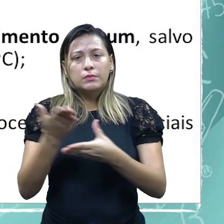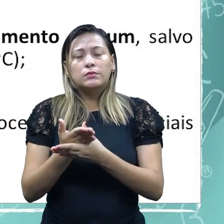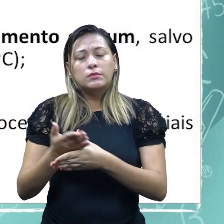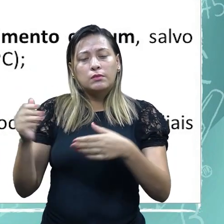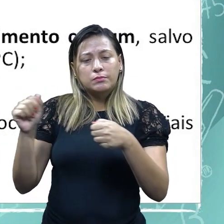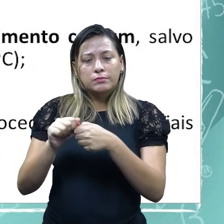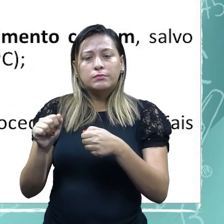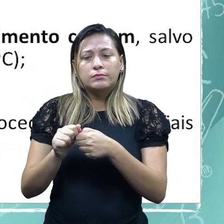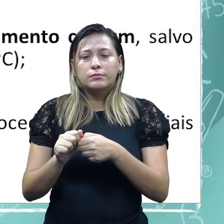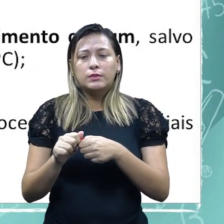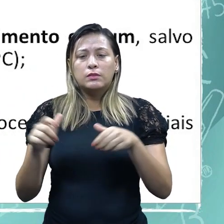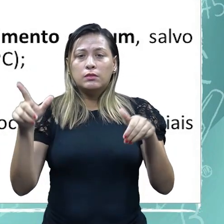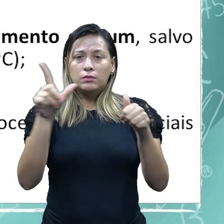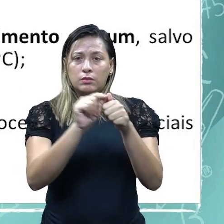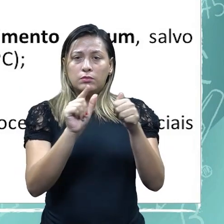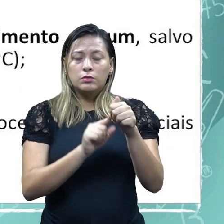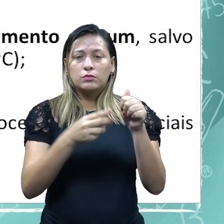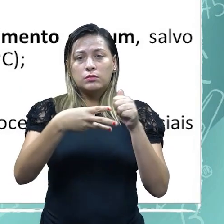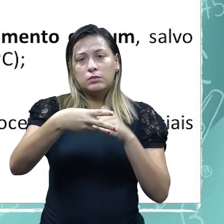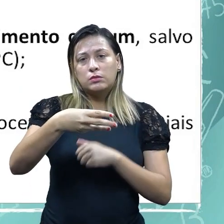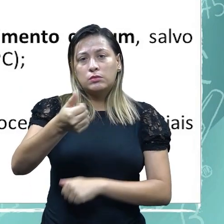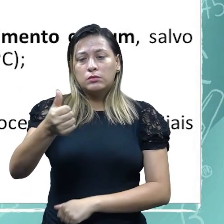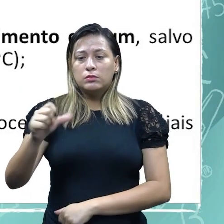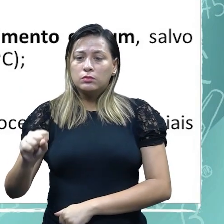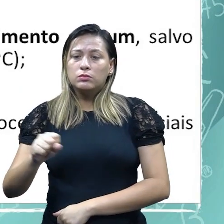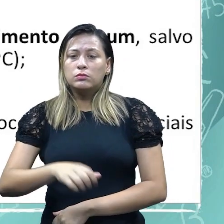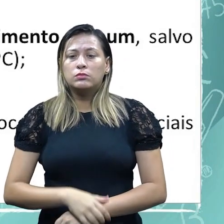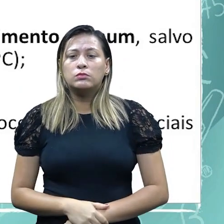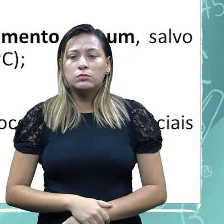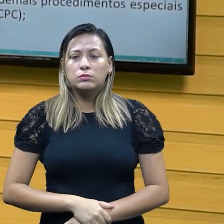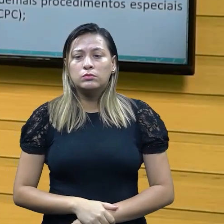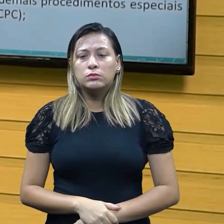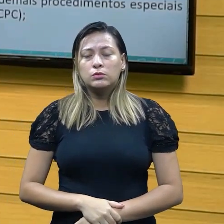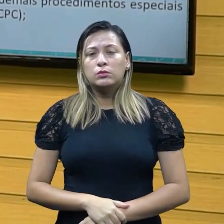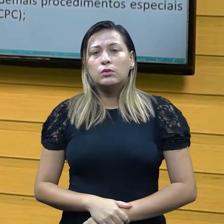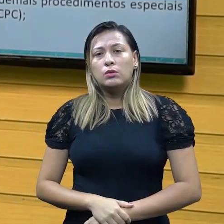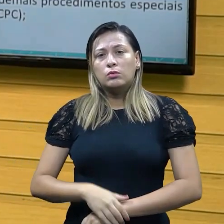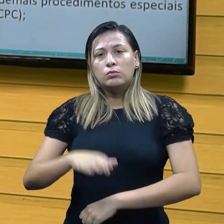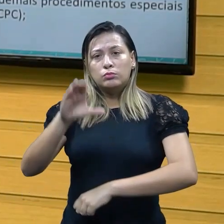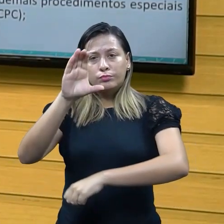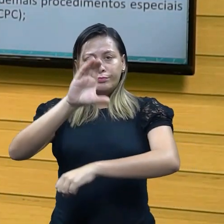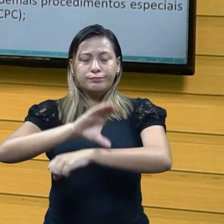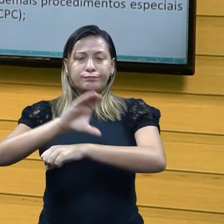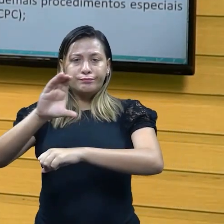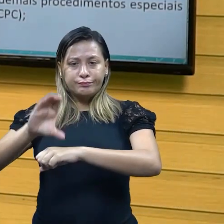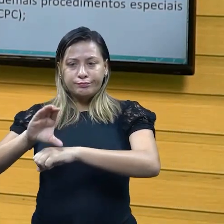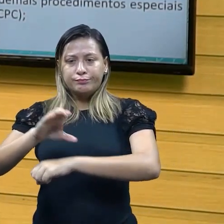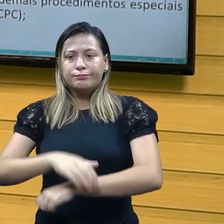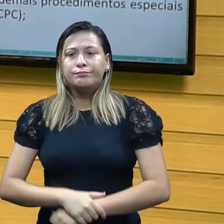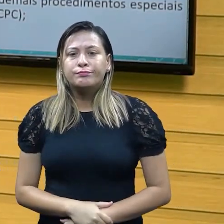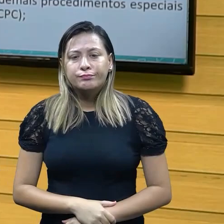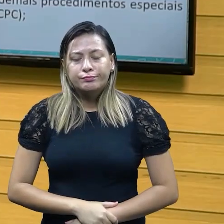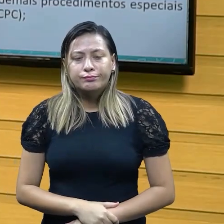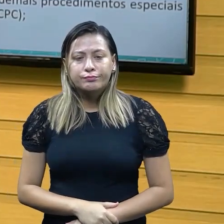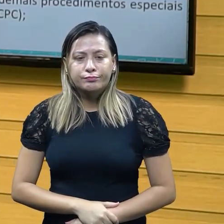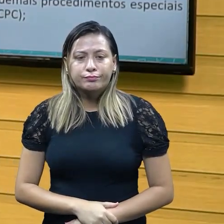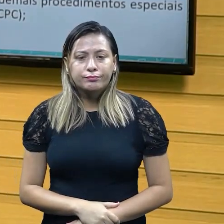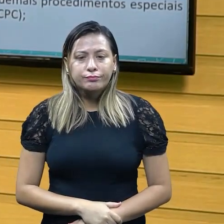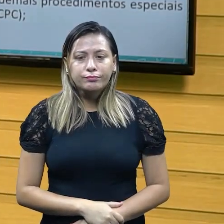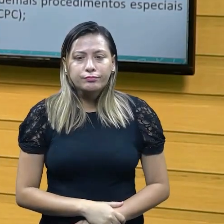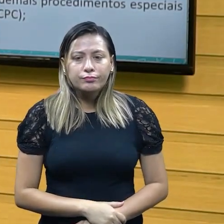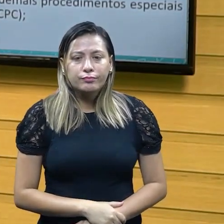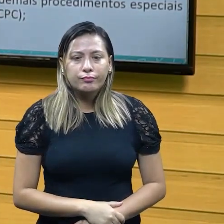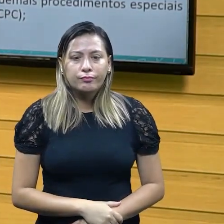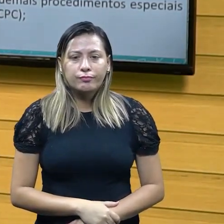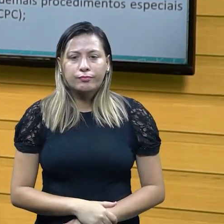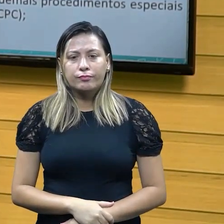artigo 318 do Código de Processo Civil, ele vai te dizendo isso. Então, se por acaso, aqui nos juizados especiais, você